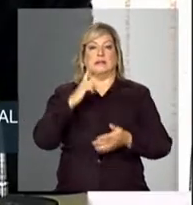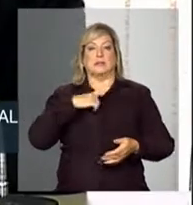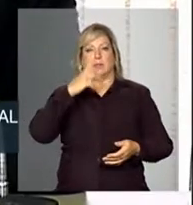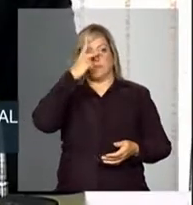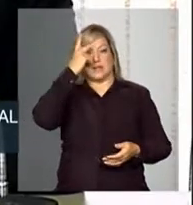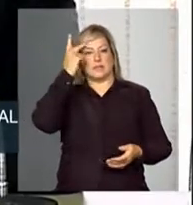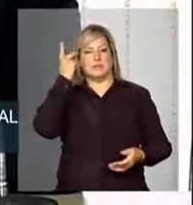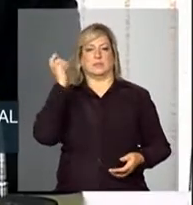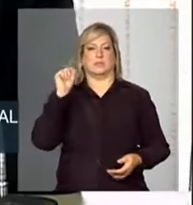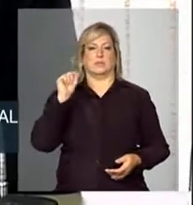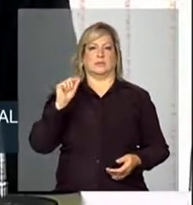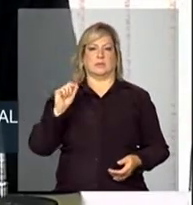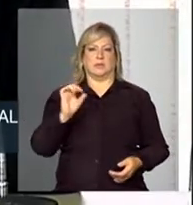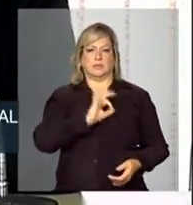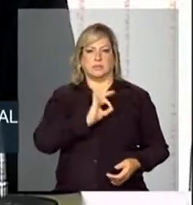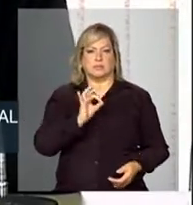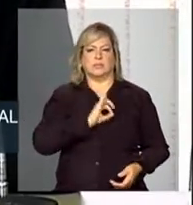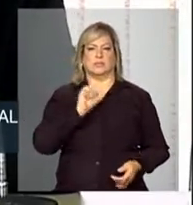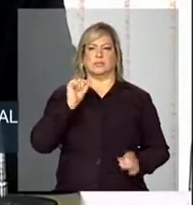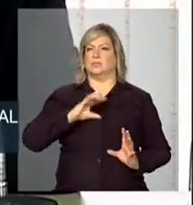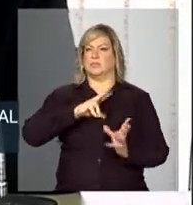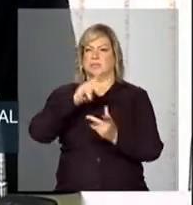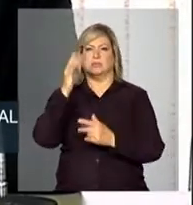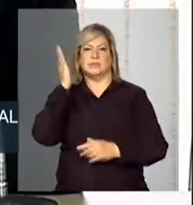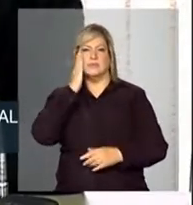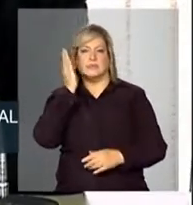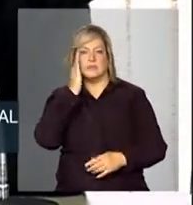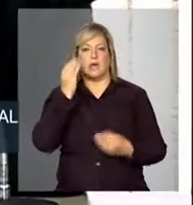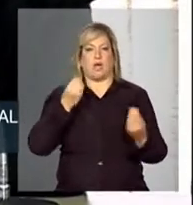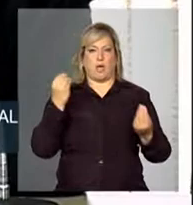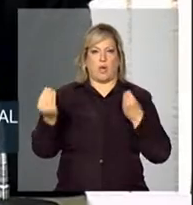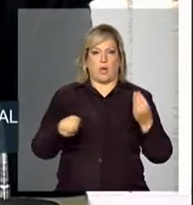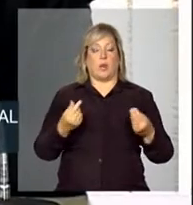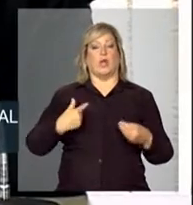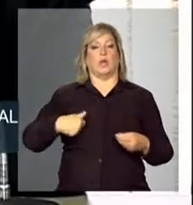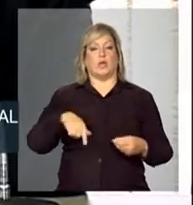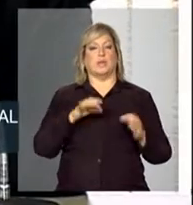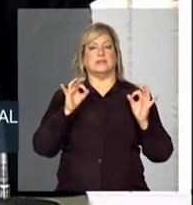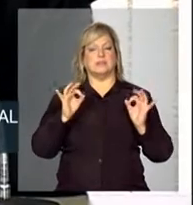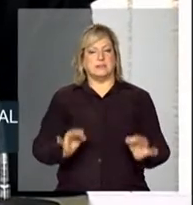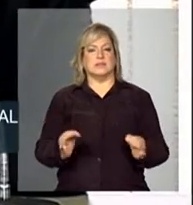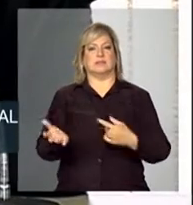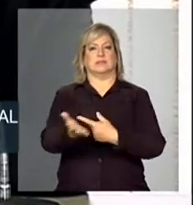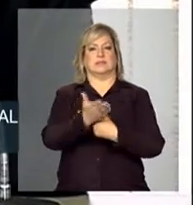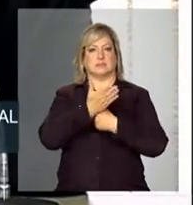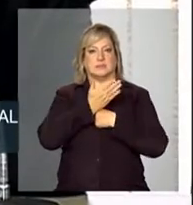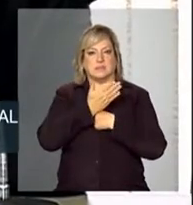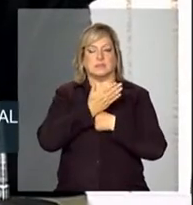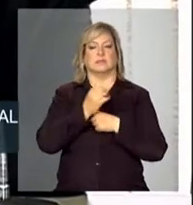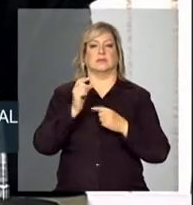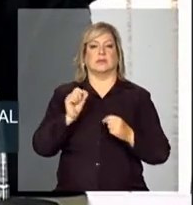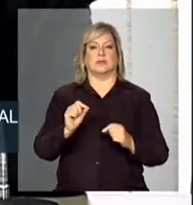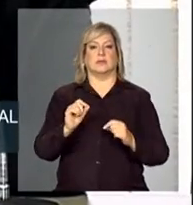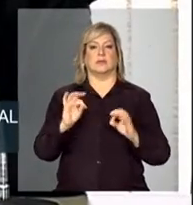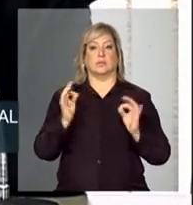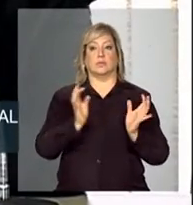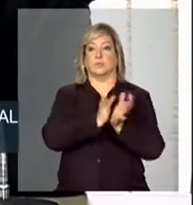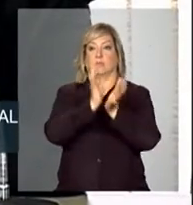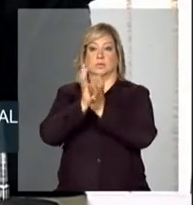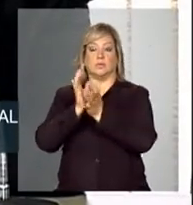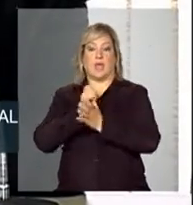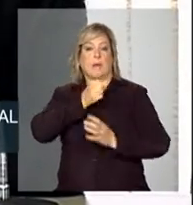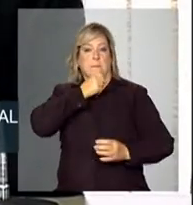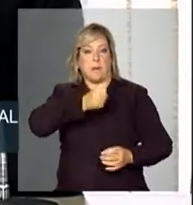órgãos internacionais nós estaremos aderindo e tenho certeza que nós contaremos com a participação EA colaboração de órgãos